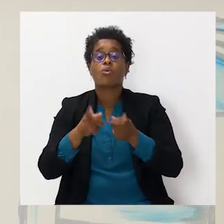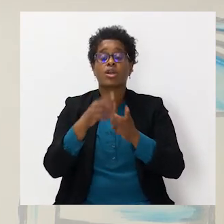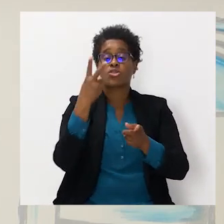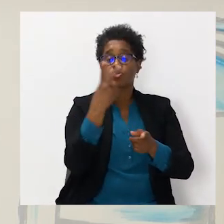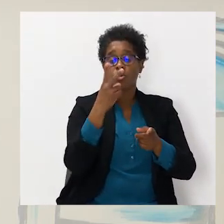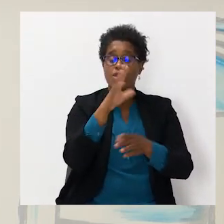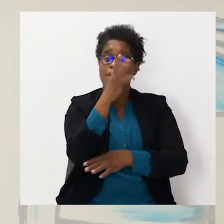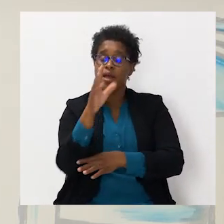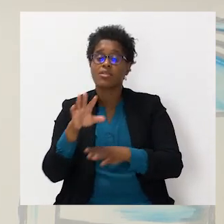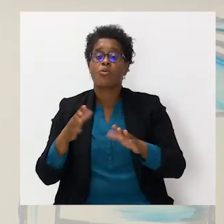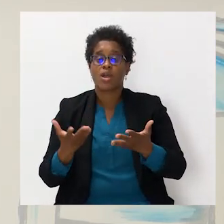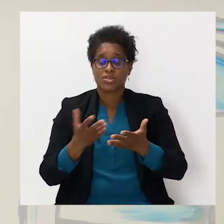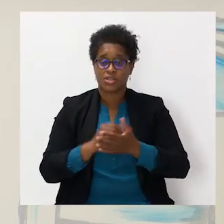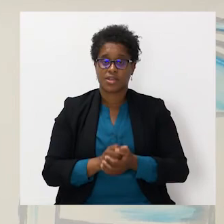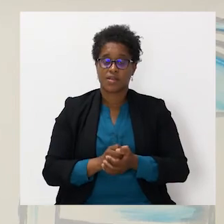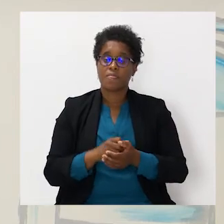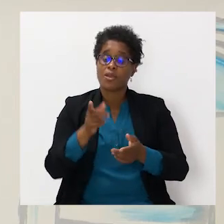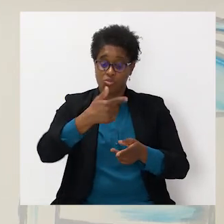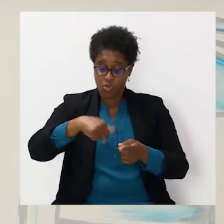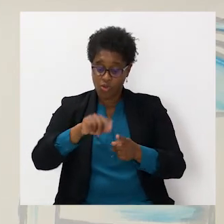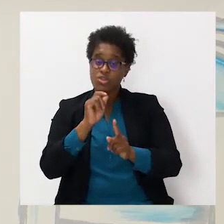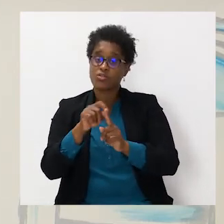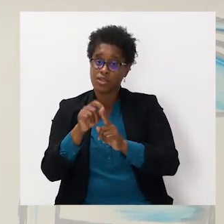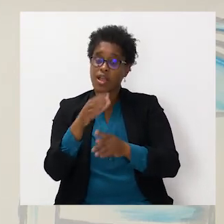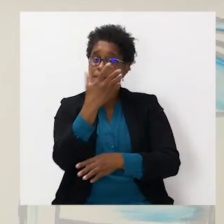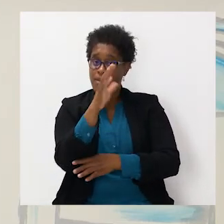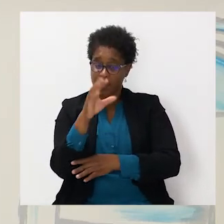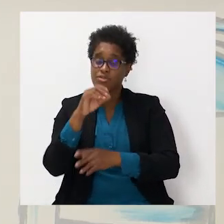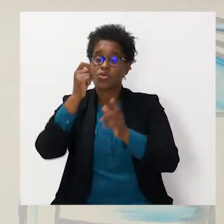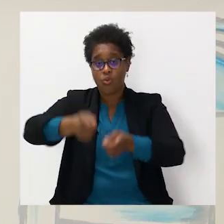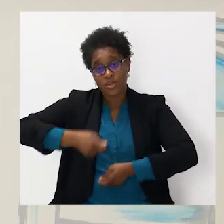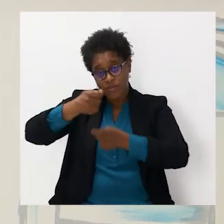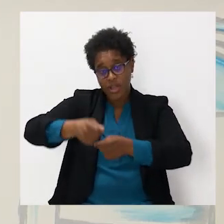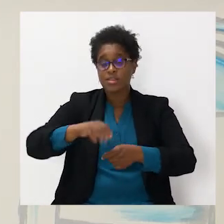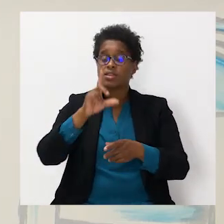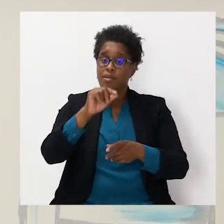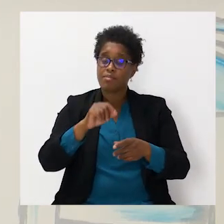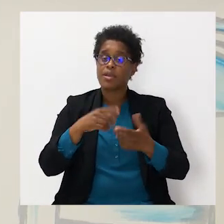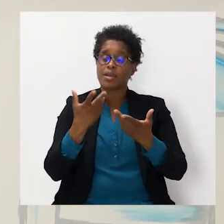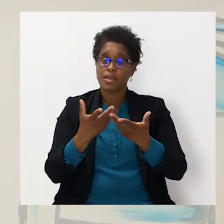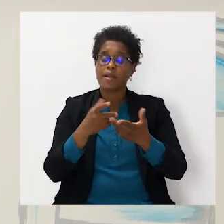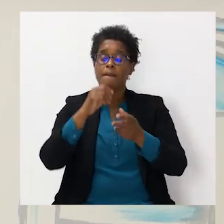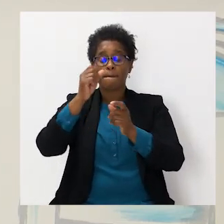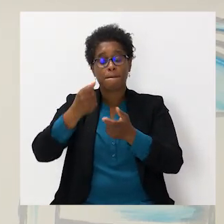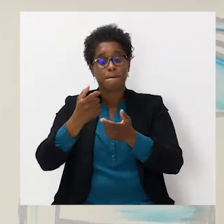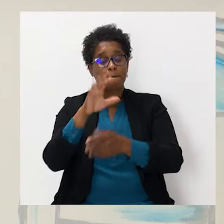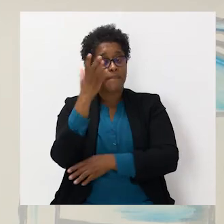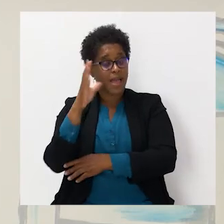de plantas. Quais? Nós identificamos plantas cultivadas e plantas